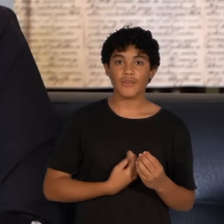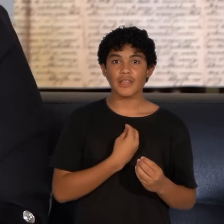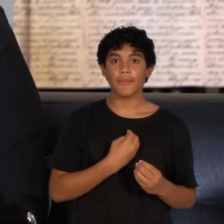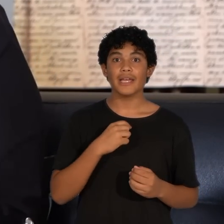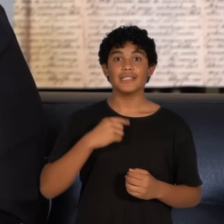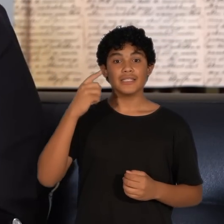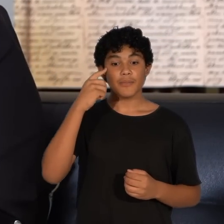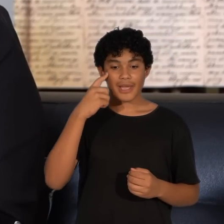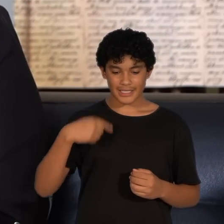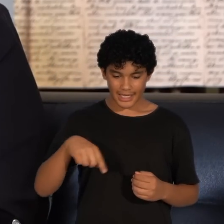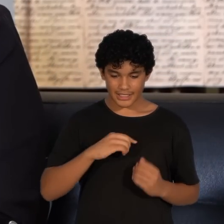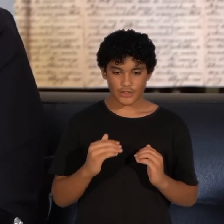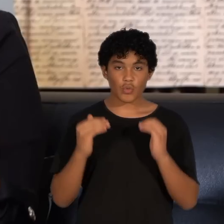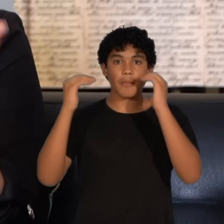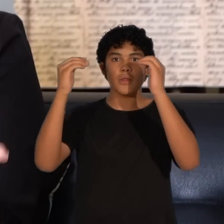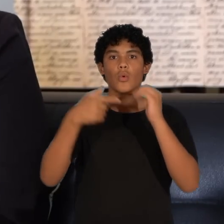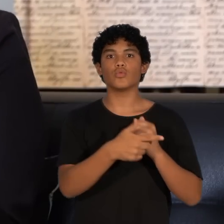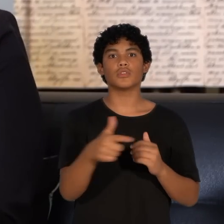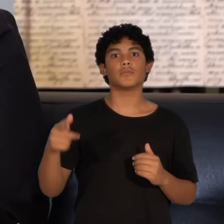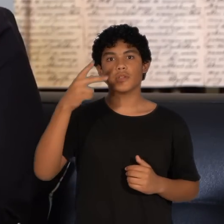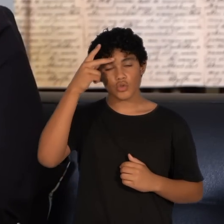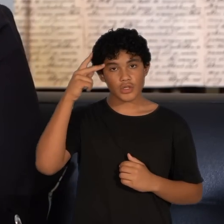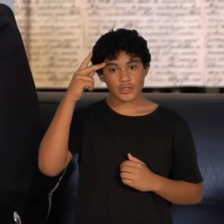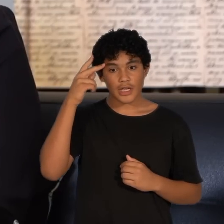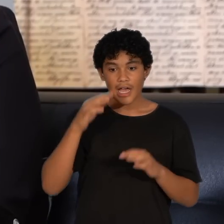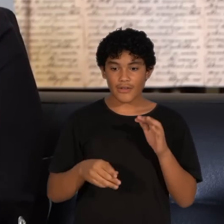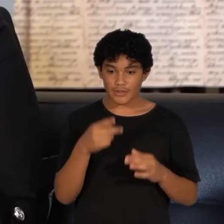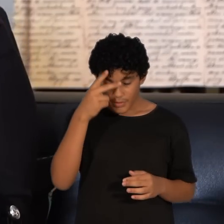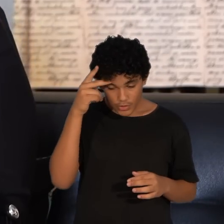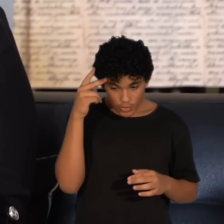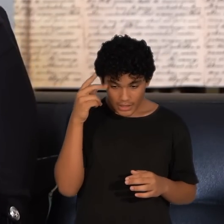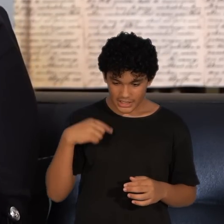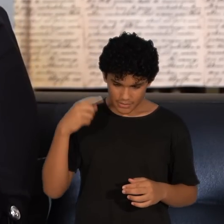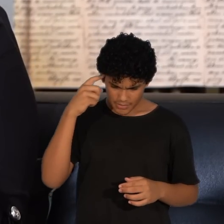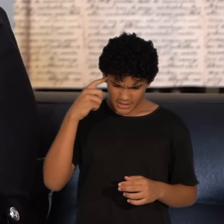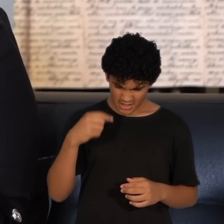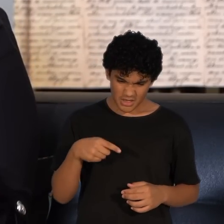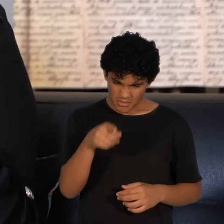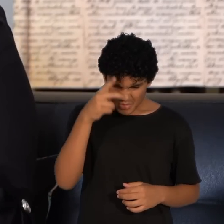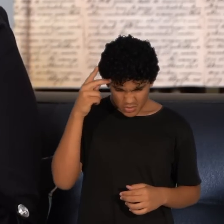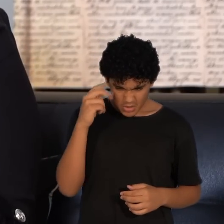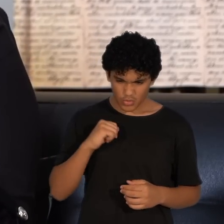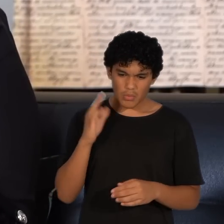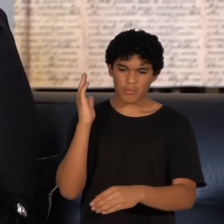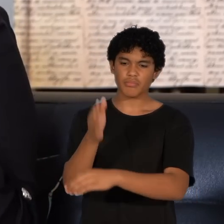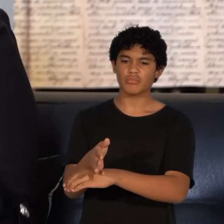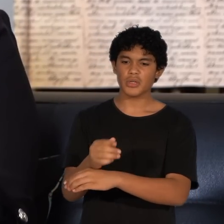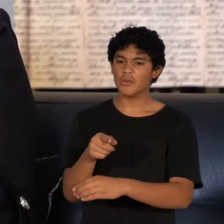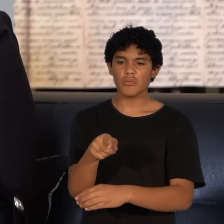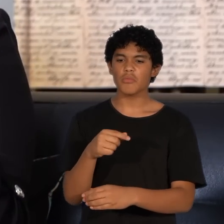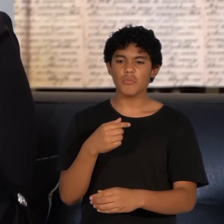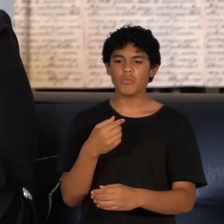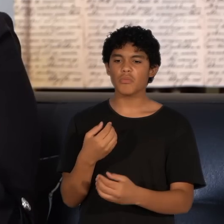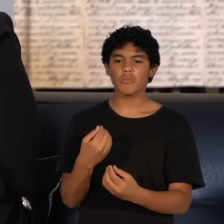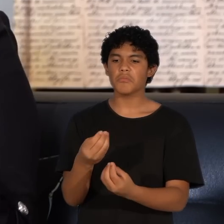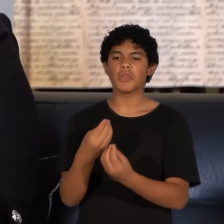toda a verdade, que somos melhores, que achamos que aquele que está necessitado não tem nada a nos oferecer. Eles também têm algo, todo mundo